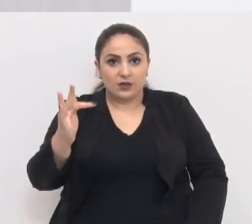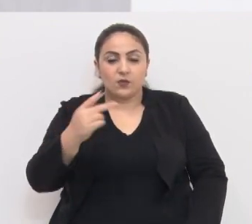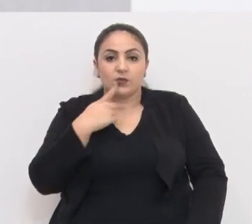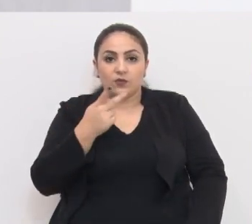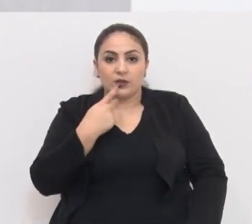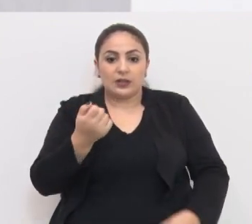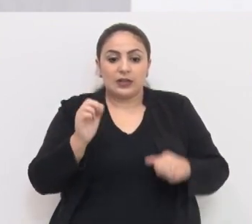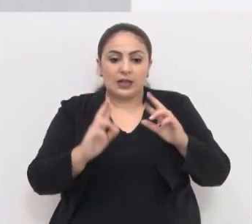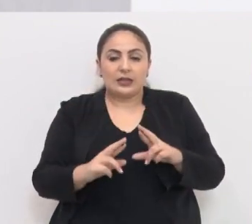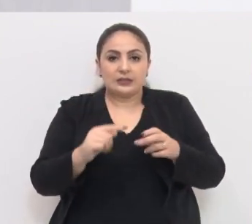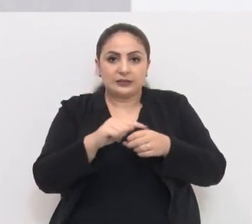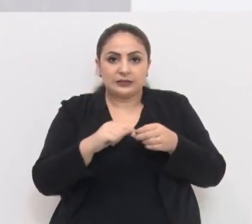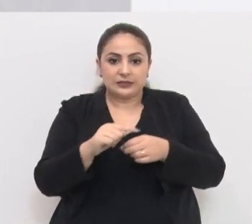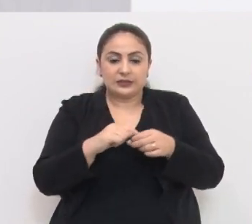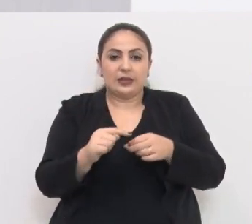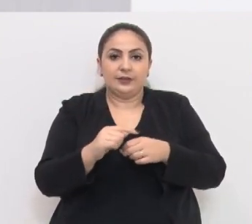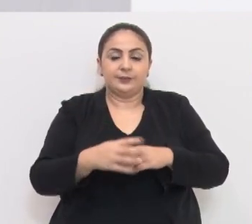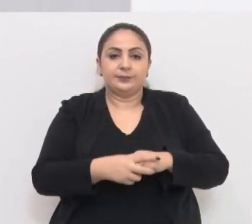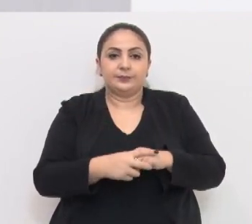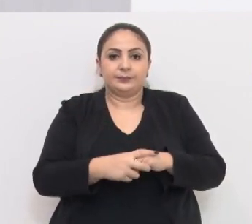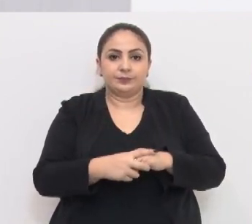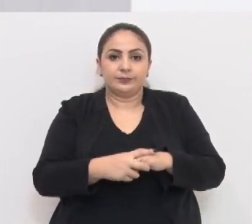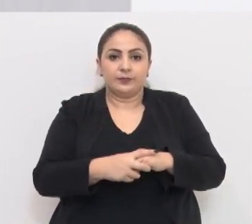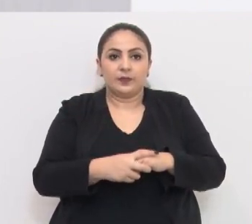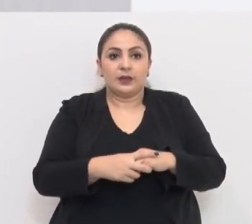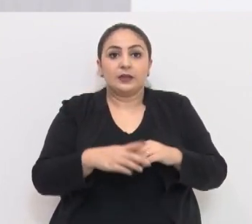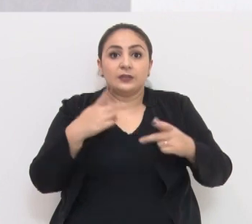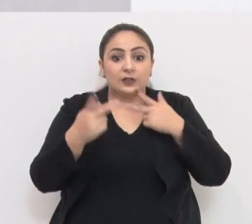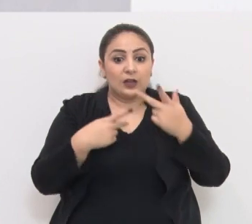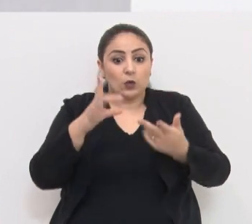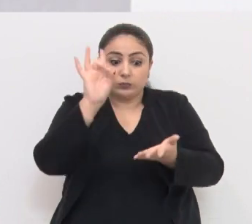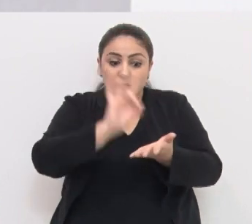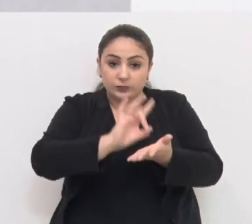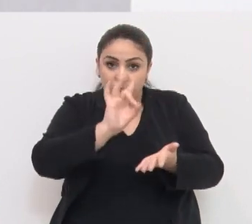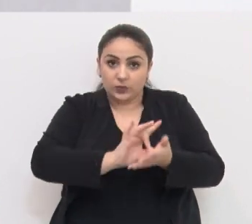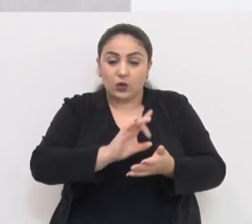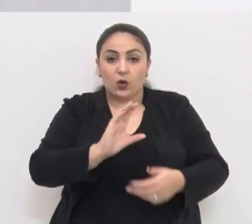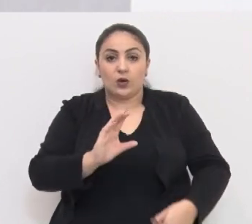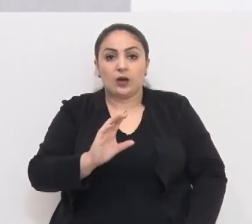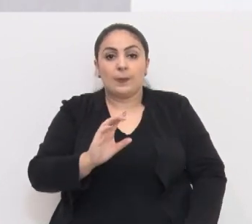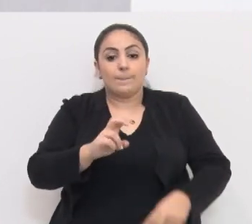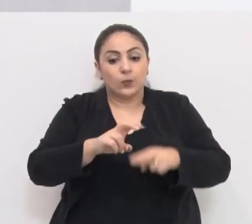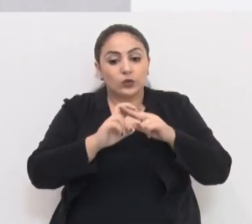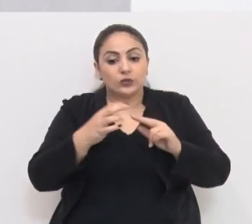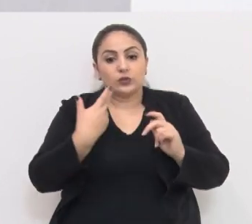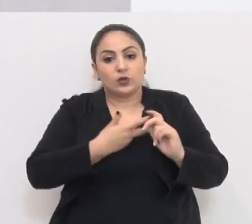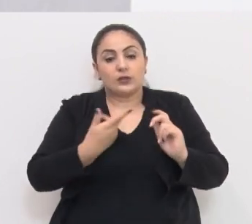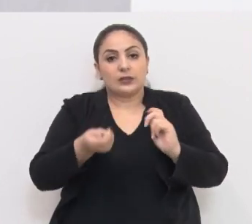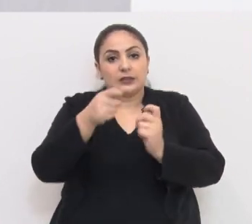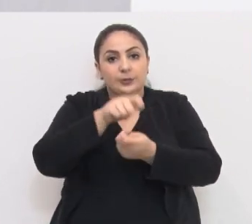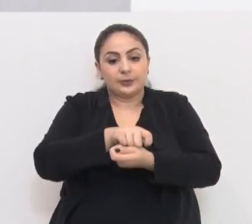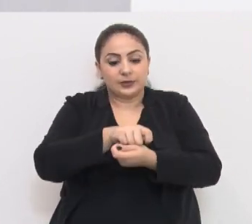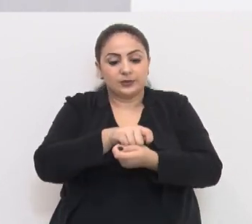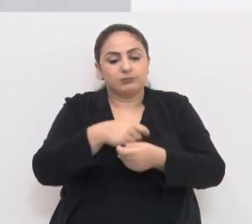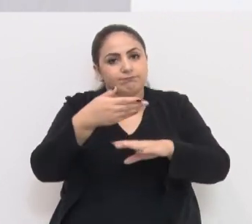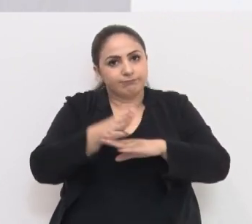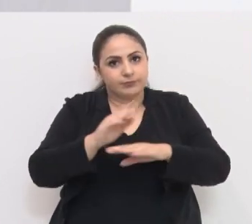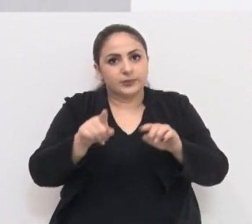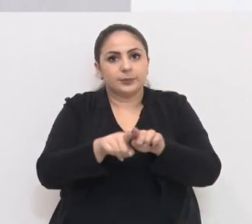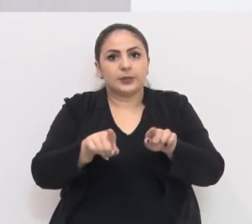regulariza então as áreas urbanas, as ocupações consolidadas, eu ressalto consolidadas, E nós então